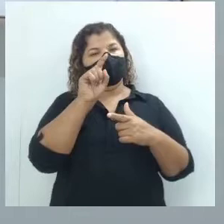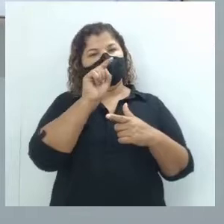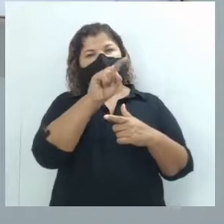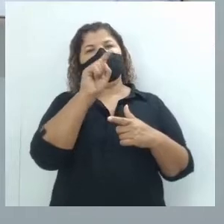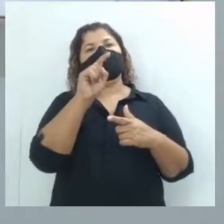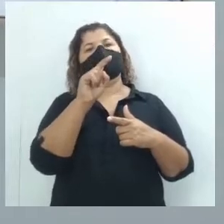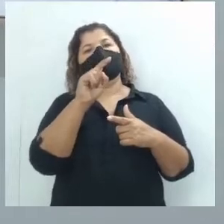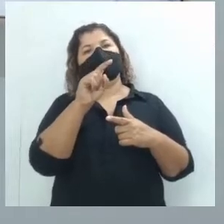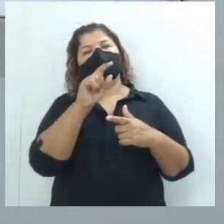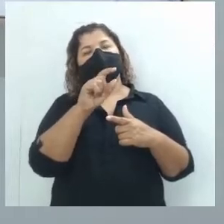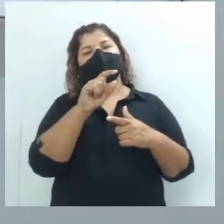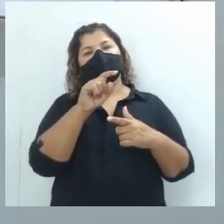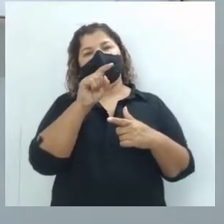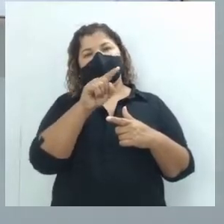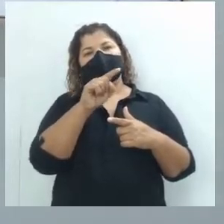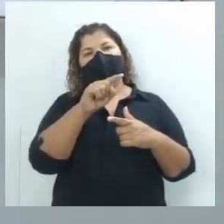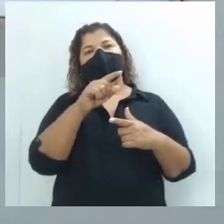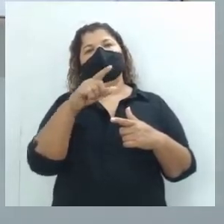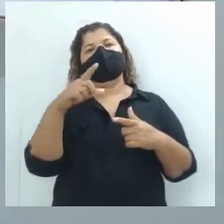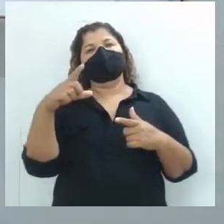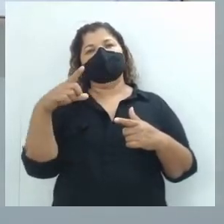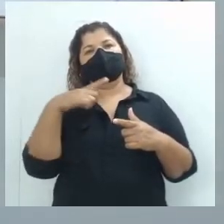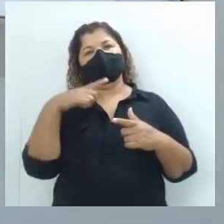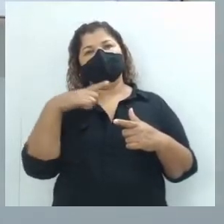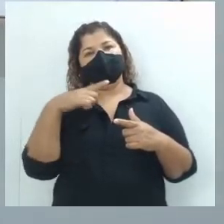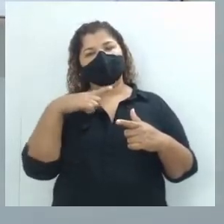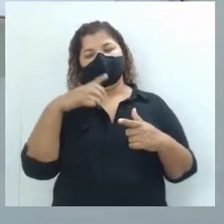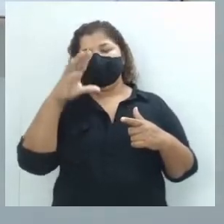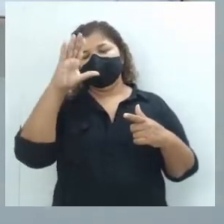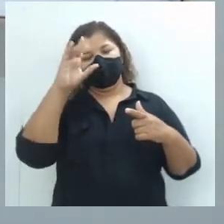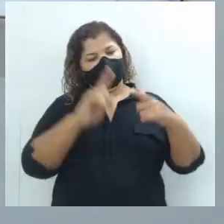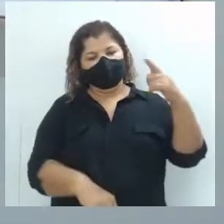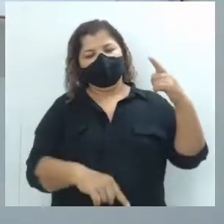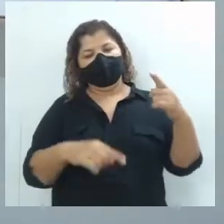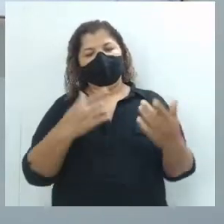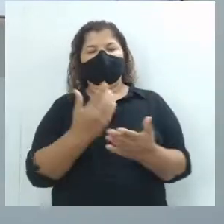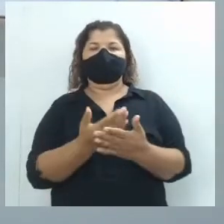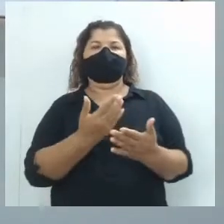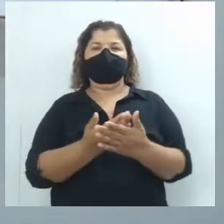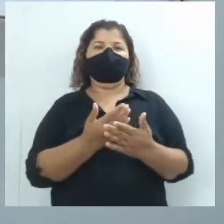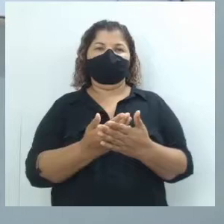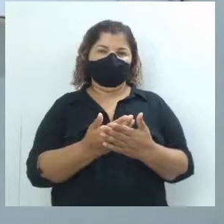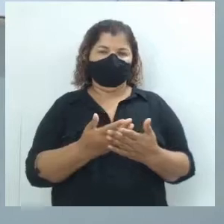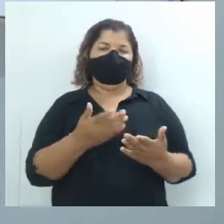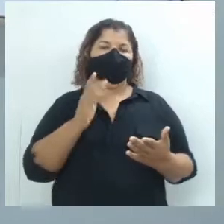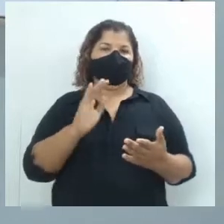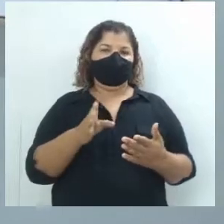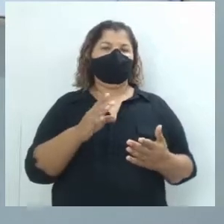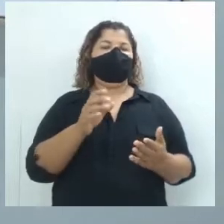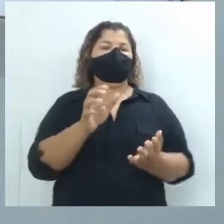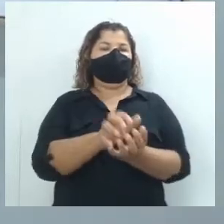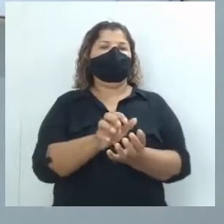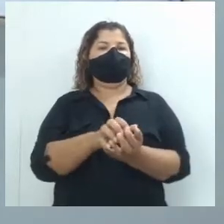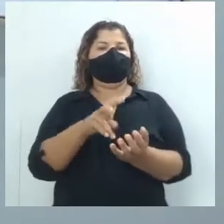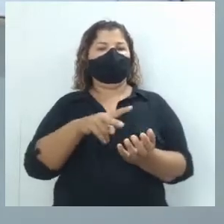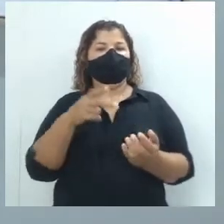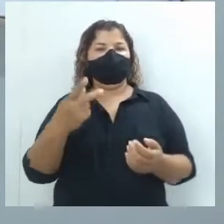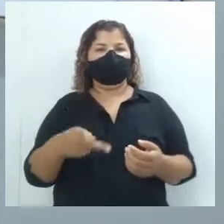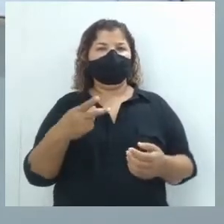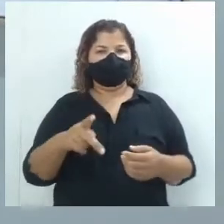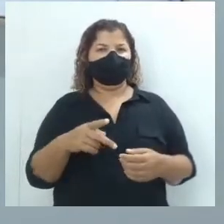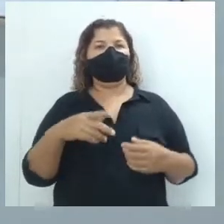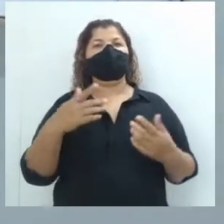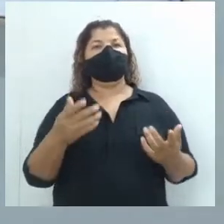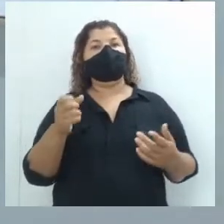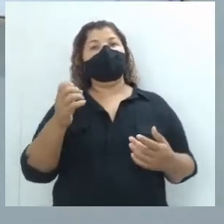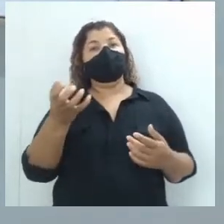Vídeos, aí o que é que vai acontecer? Na aba Vídeos, você vai ter todas as aulas que já aconteceu aqui no EducaPE de todas as matérias. Então, se você quiser